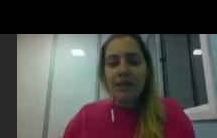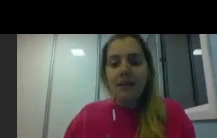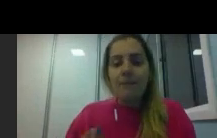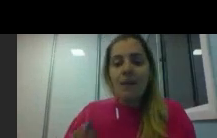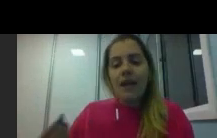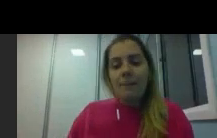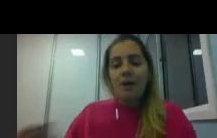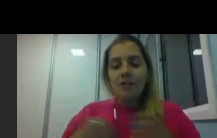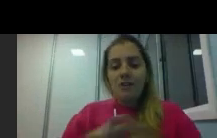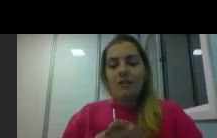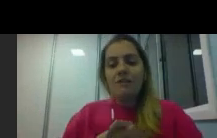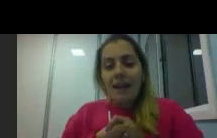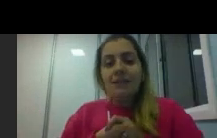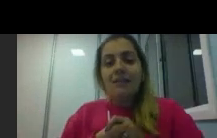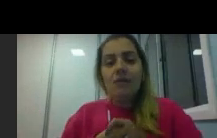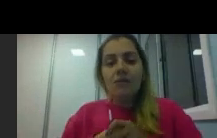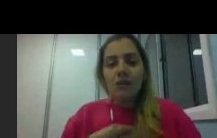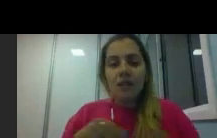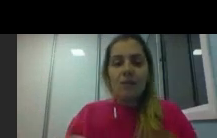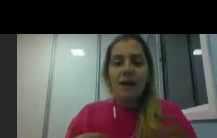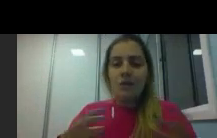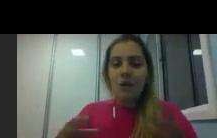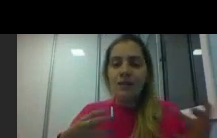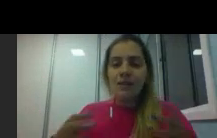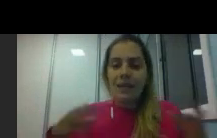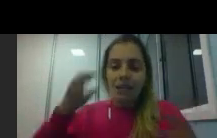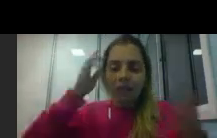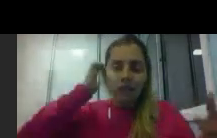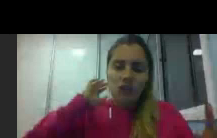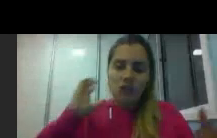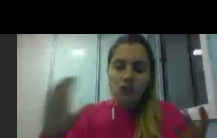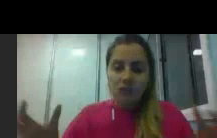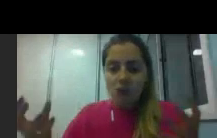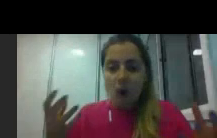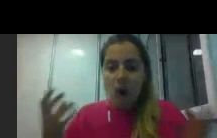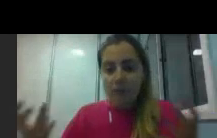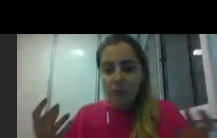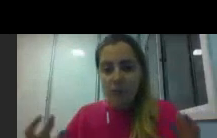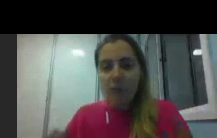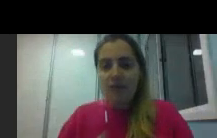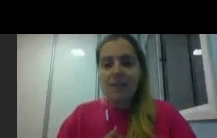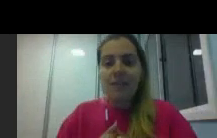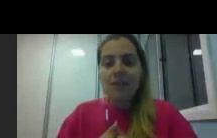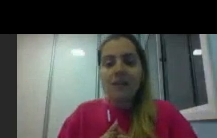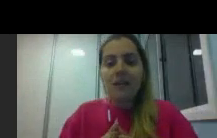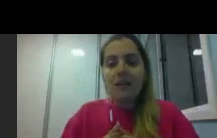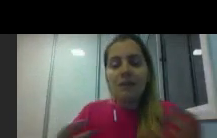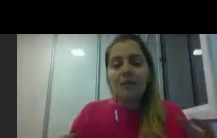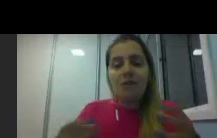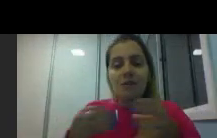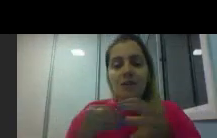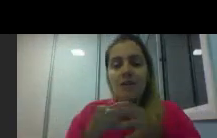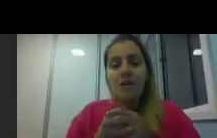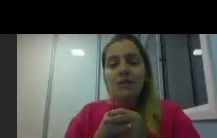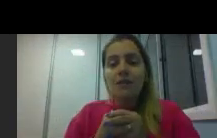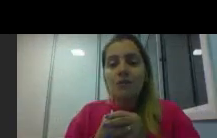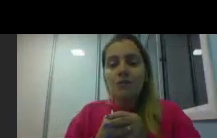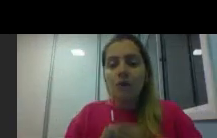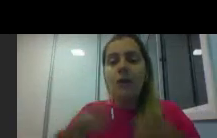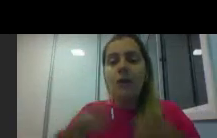é conhecida, ela pode causar reação. Nós temos padrões aí de antígenos e anticorpos disponíveis ali no sangue que precisam